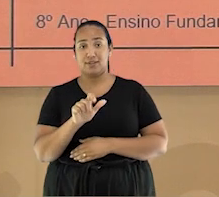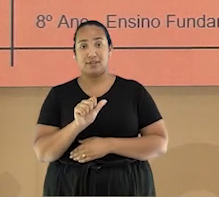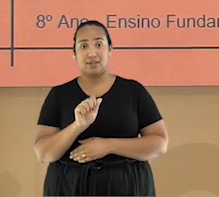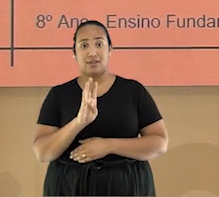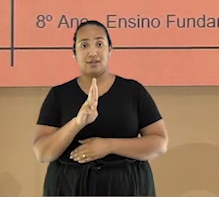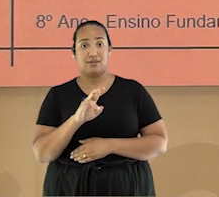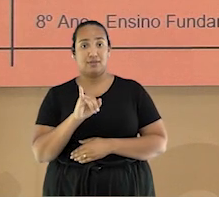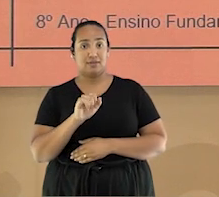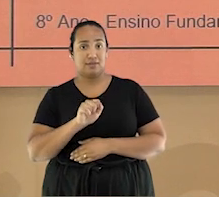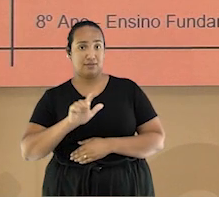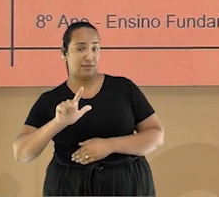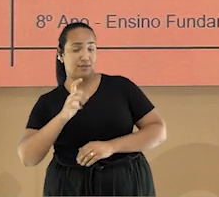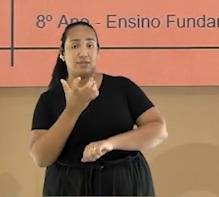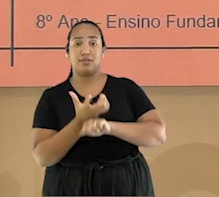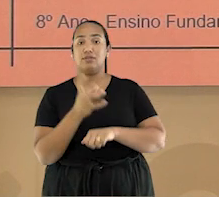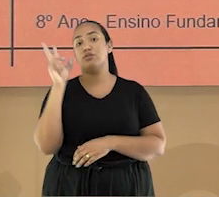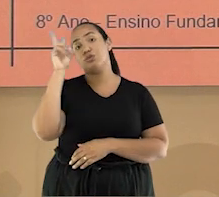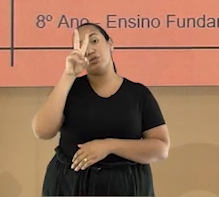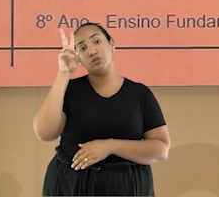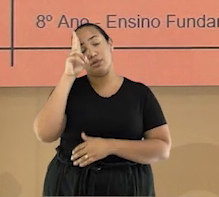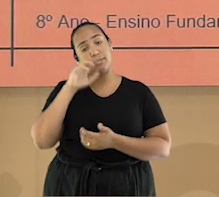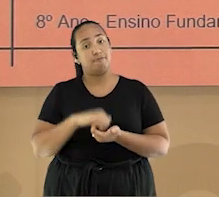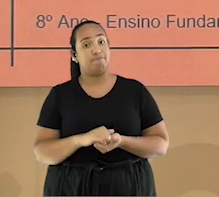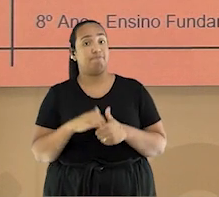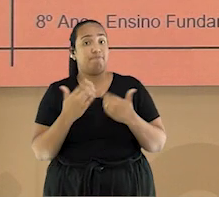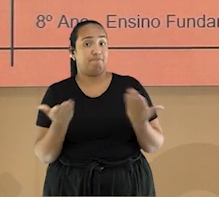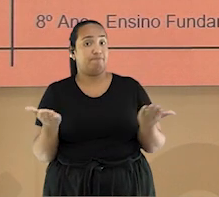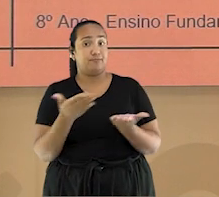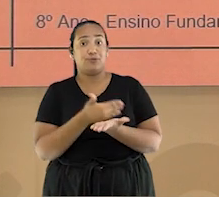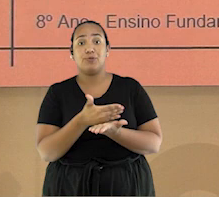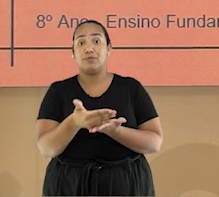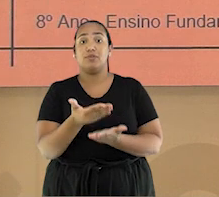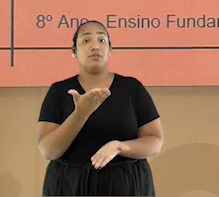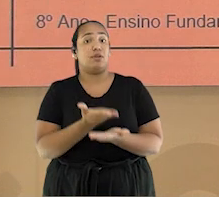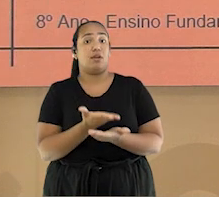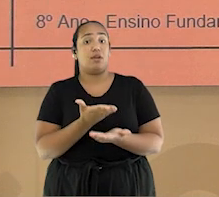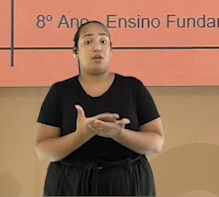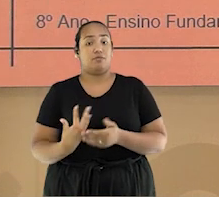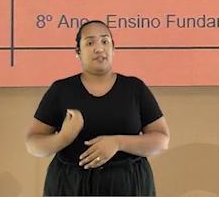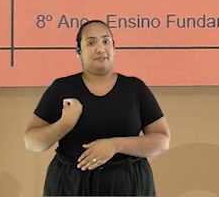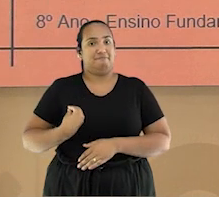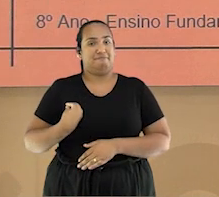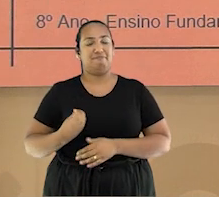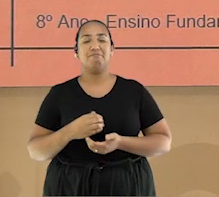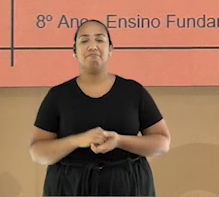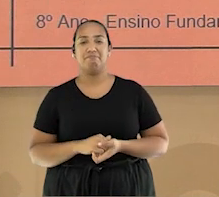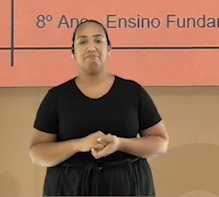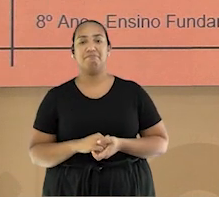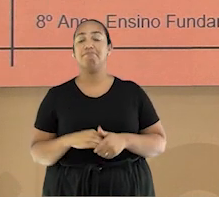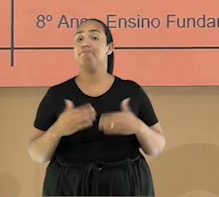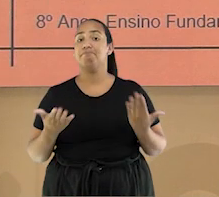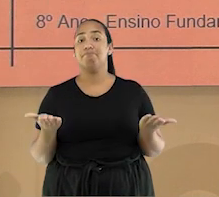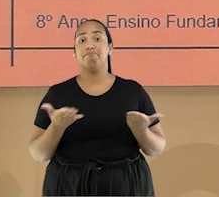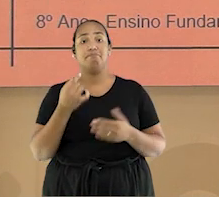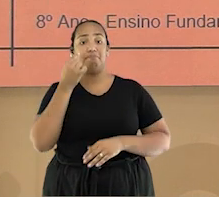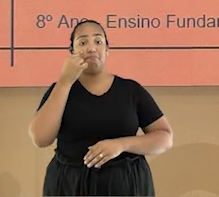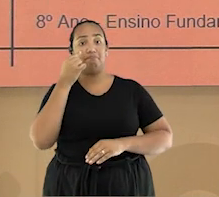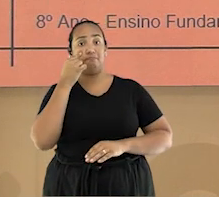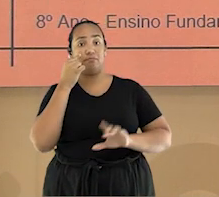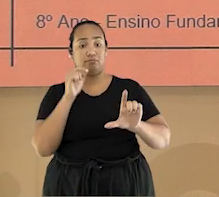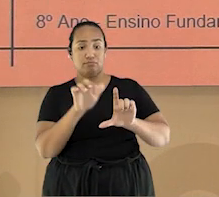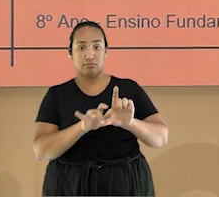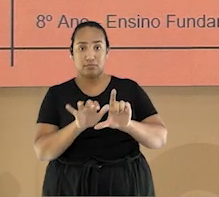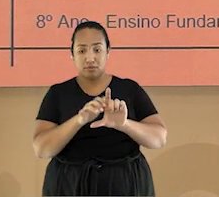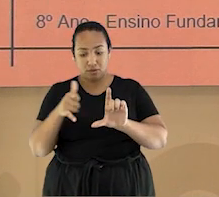História. Que tal começar a aula registrando a sua presença? Aponte o celular para esse QR Code que aparece na sua